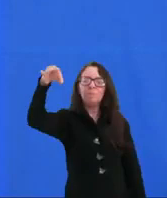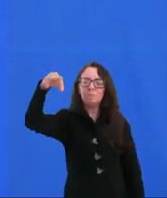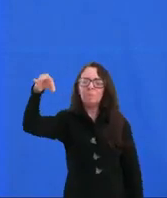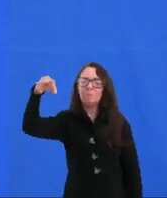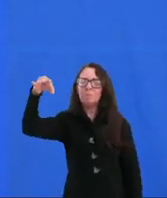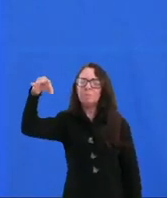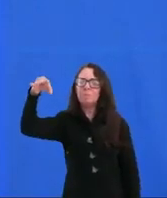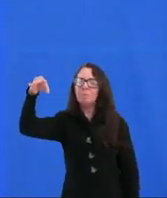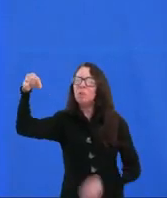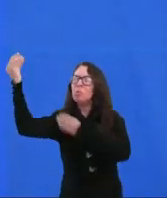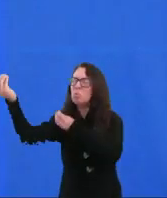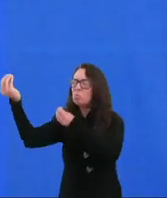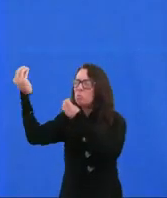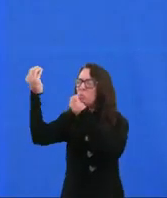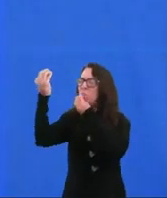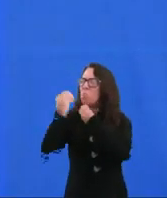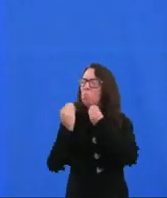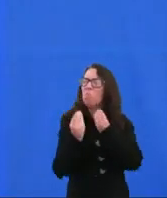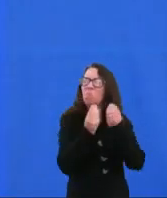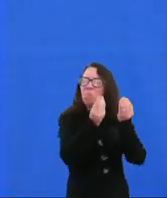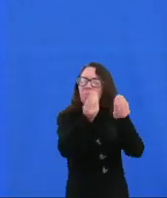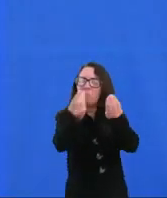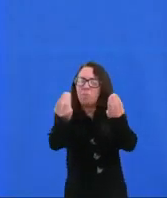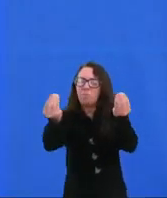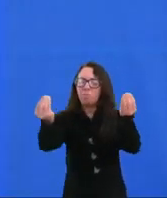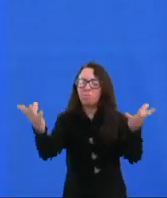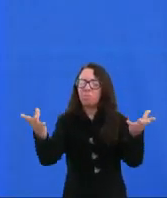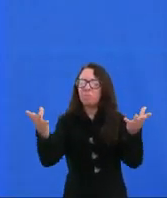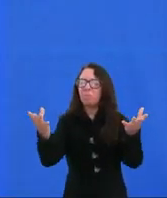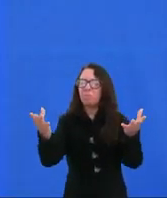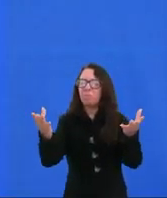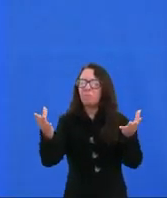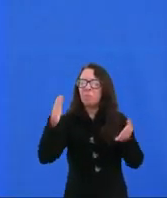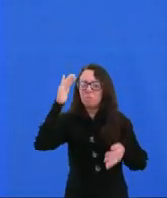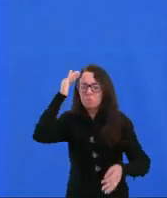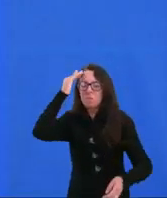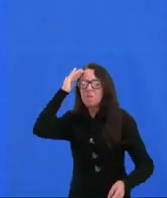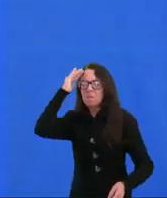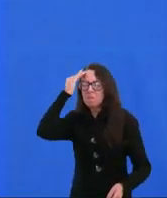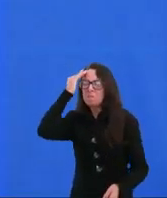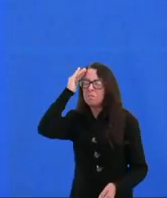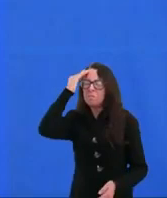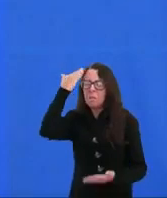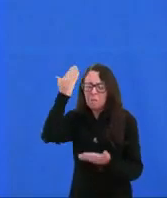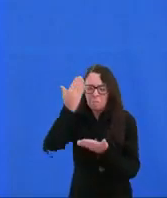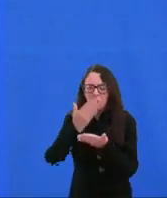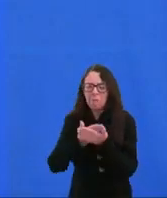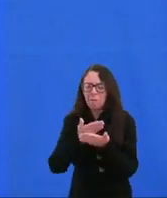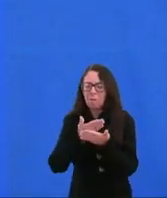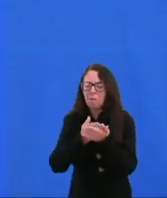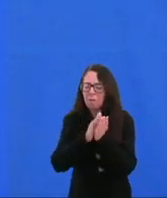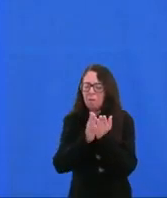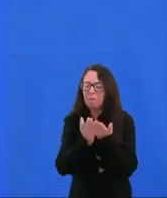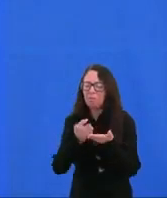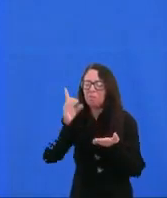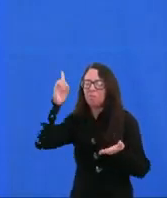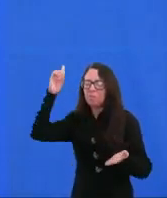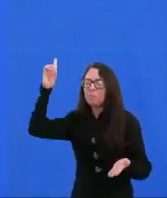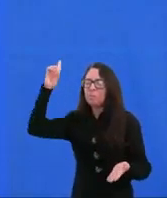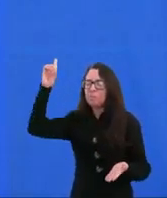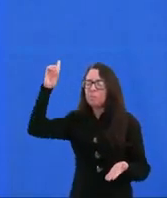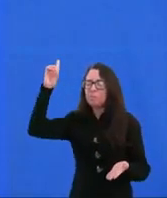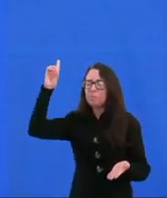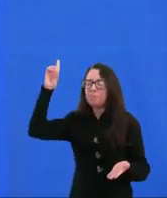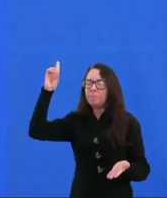Pai. Fale conforme aquilo que nós precisamos ouvir, ó Pai, da Tua Palavra. Ó Deus, aproveita a ocasião, Senhor, para